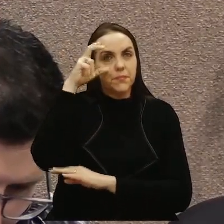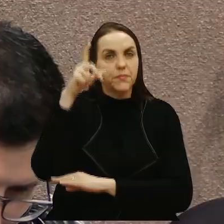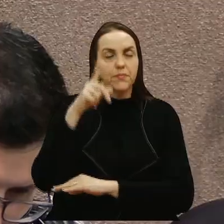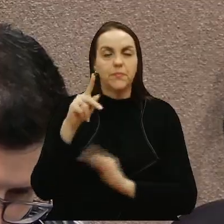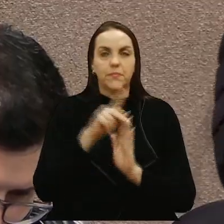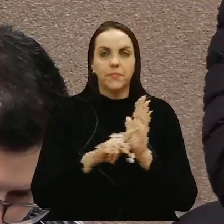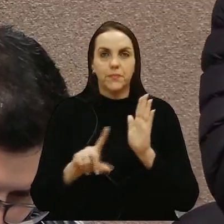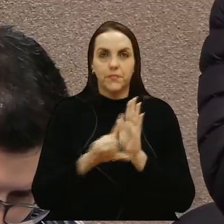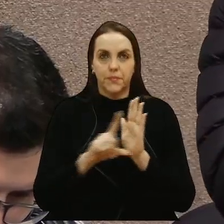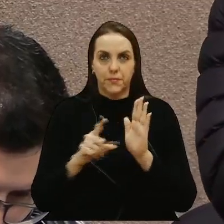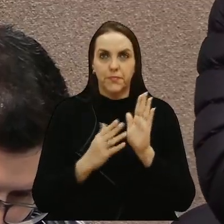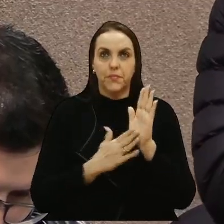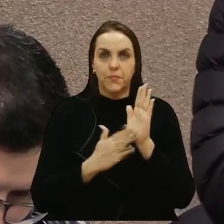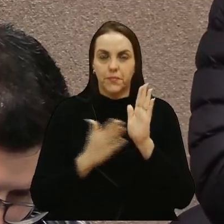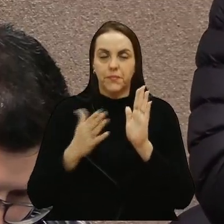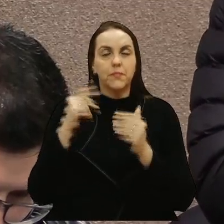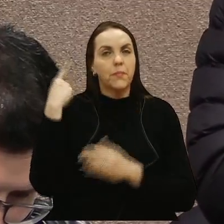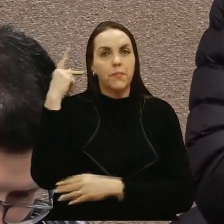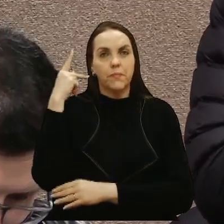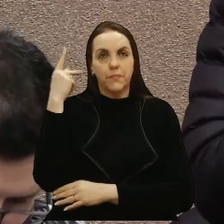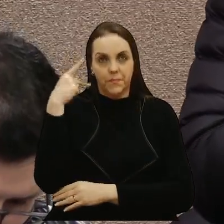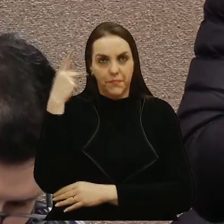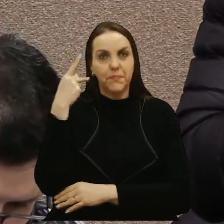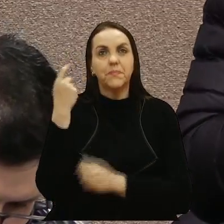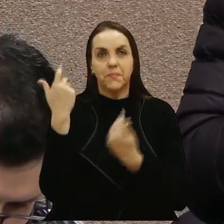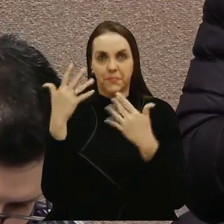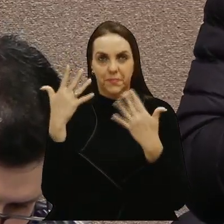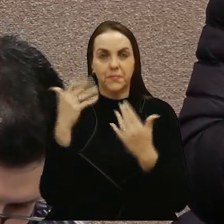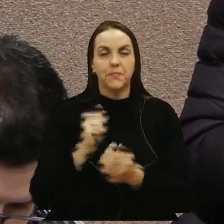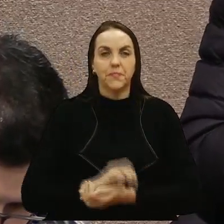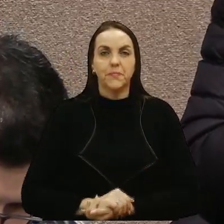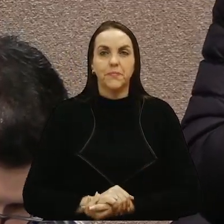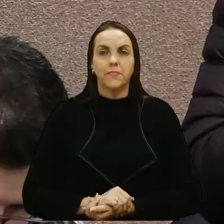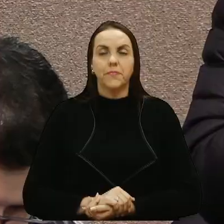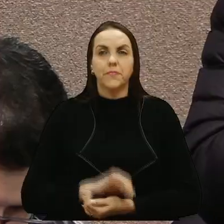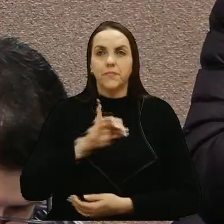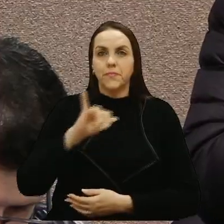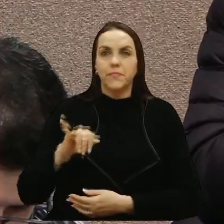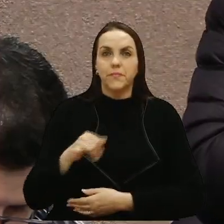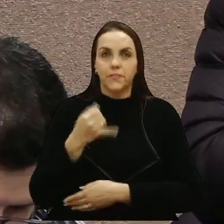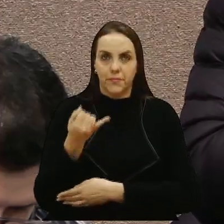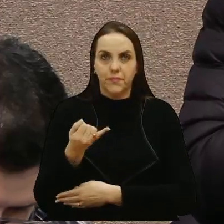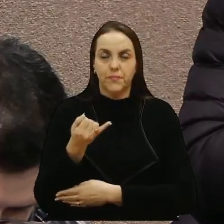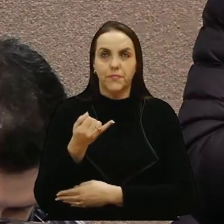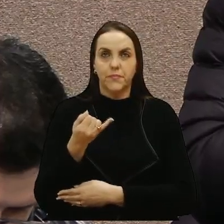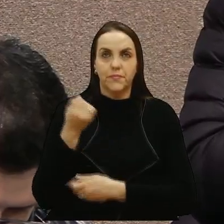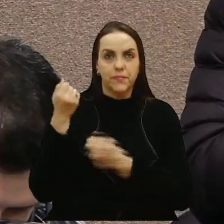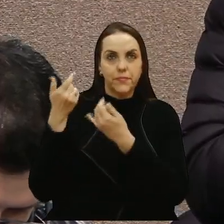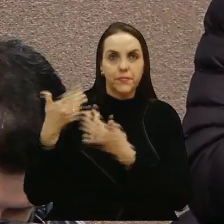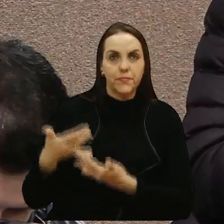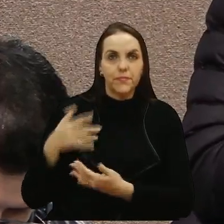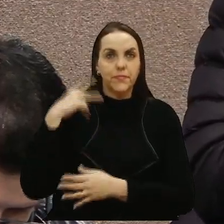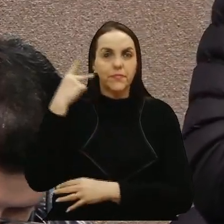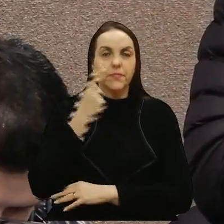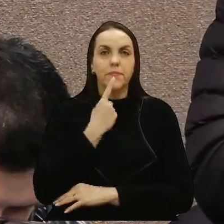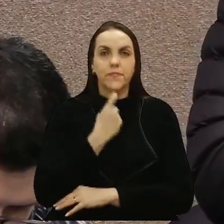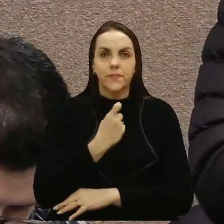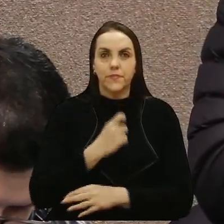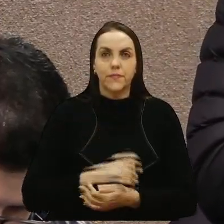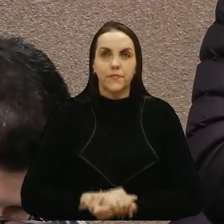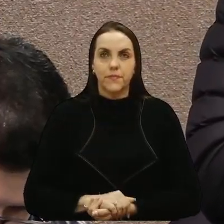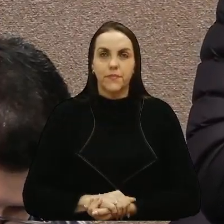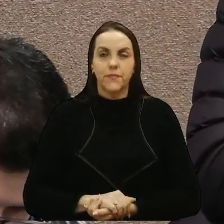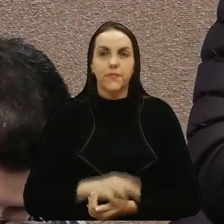lei. Parabéns, vereadora. Gostaria de aproveitar a fala da vereadora Rose